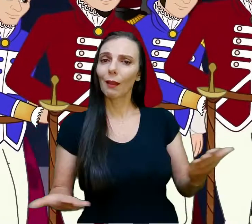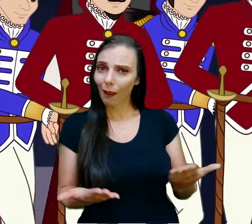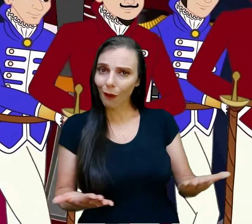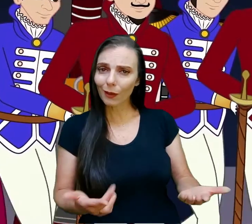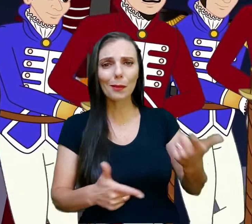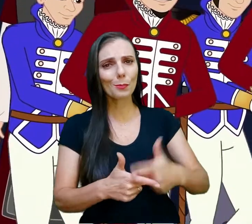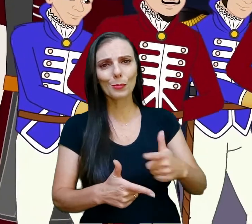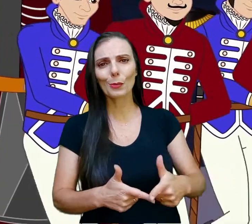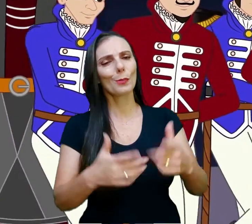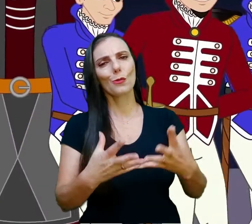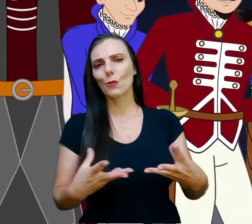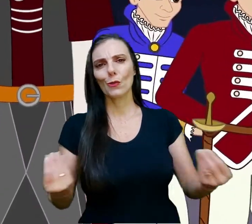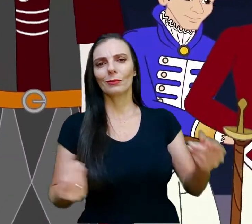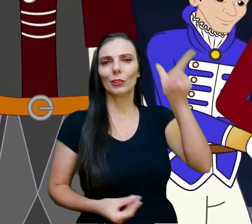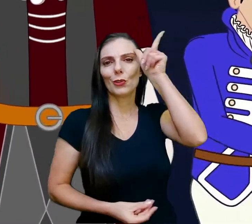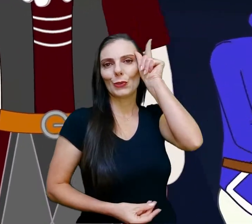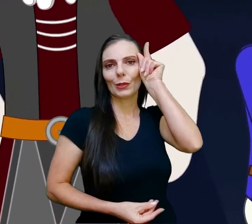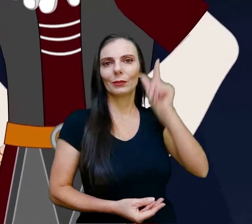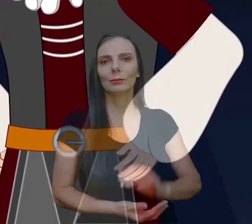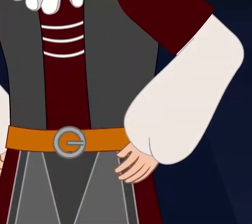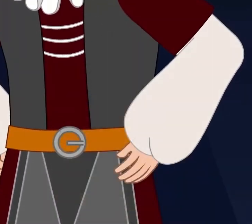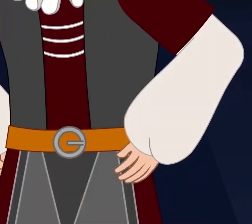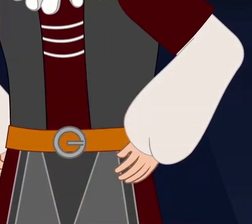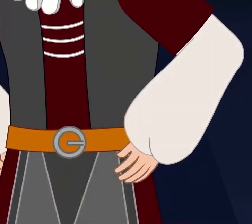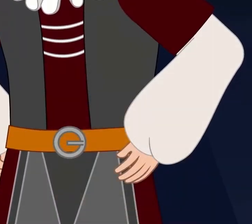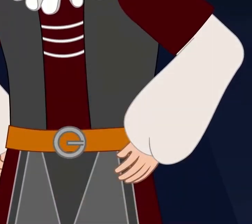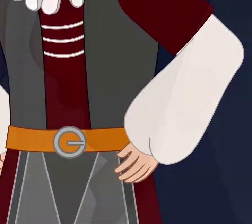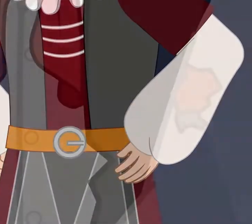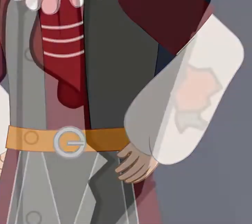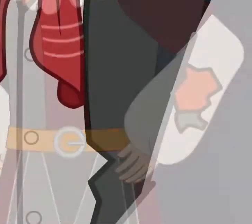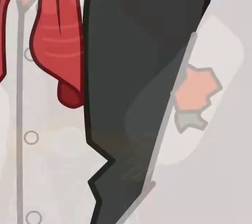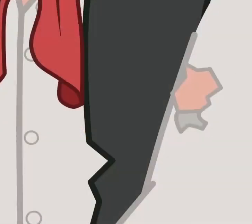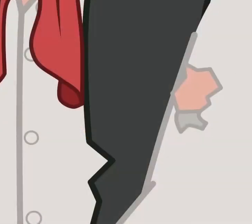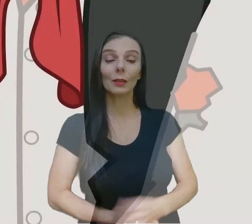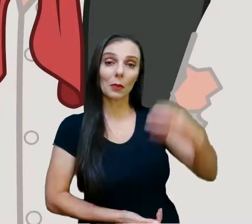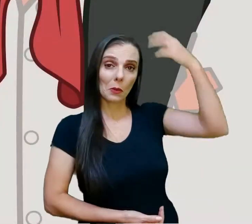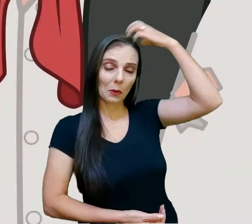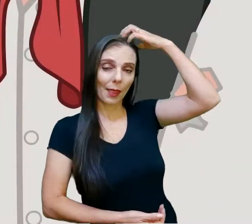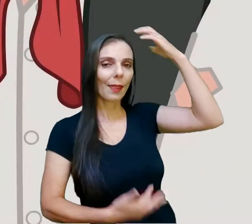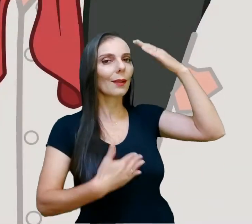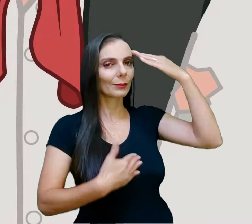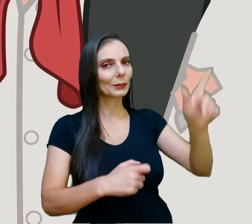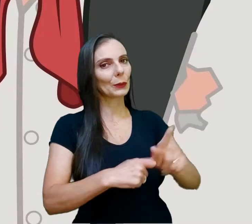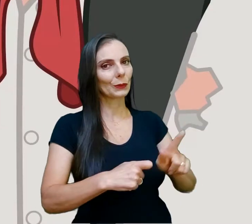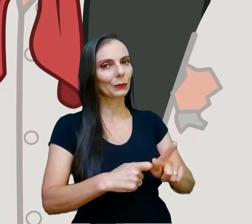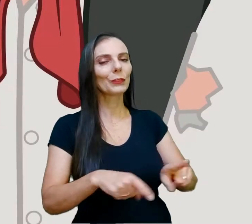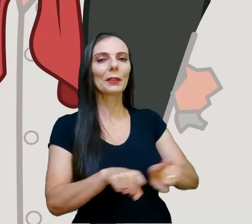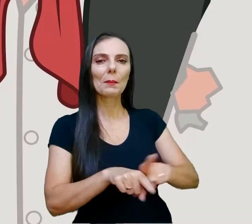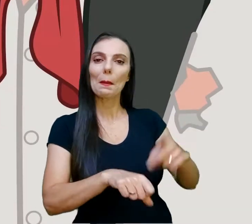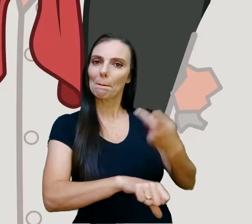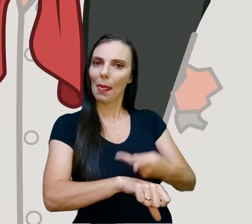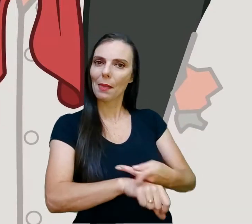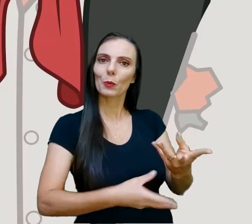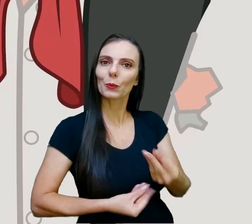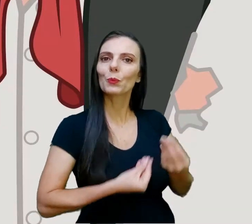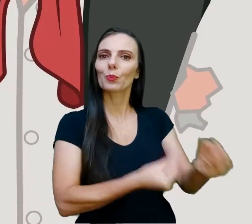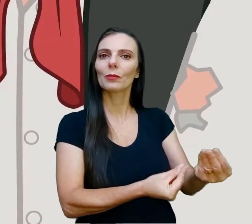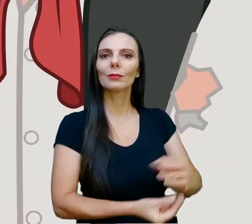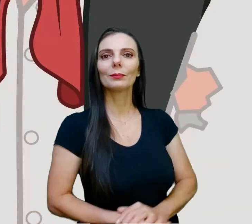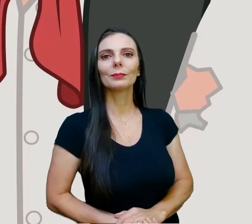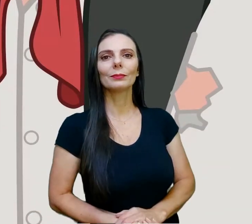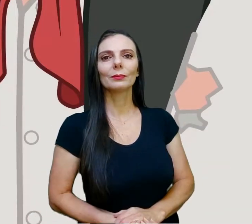e agora não tinham motivo para ter medo deles. O rei agradeceu Gulliver e o